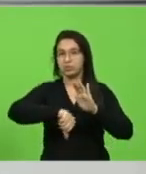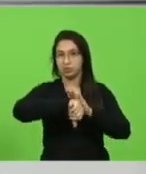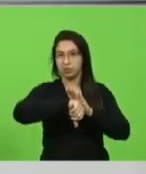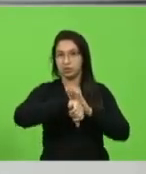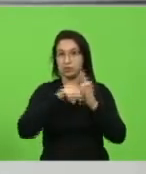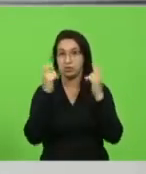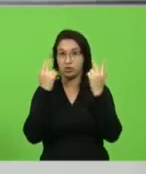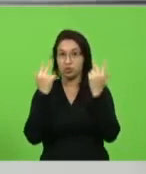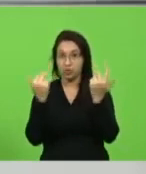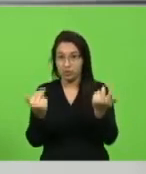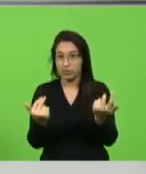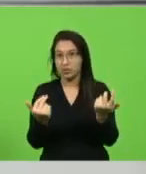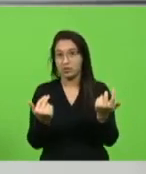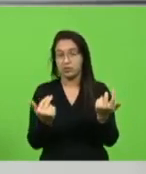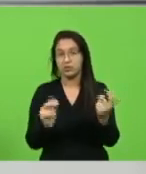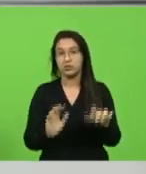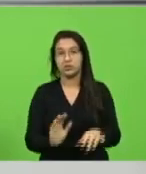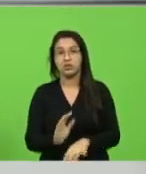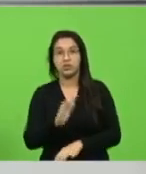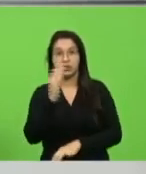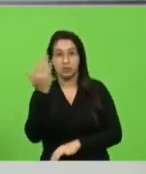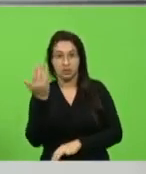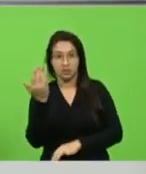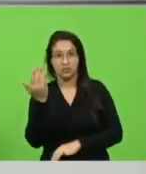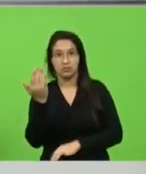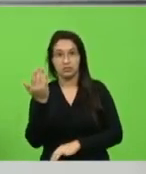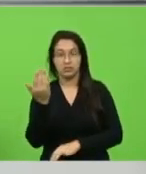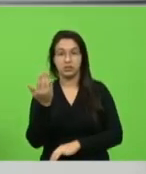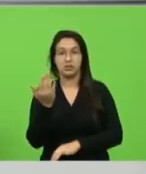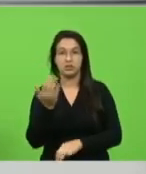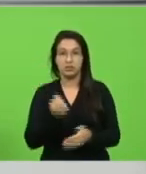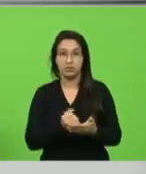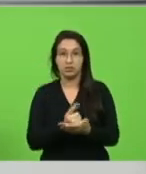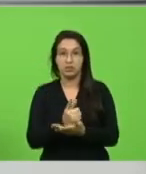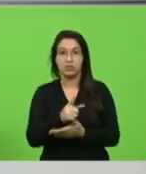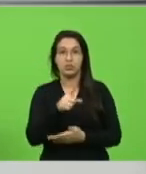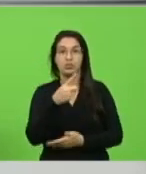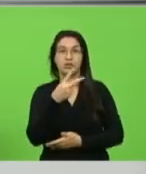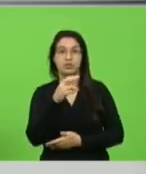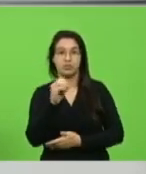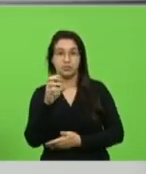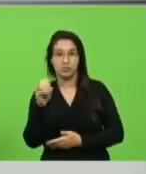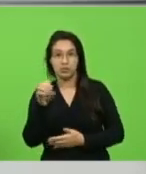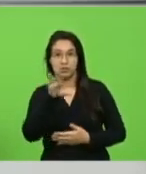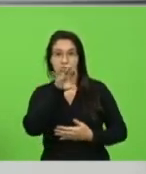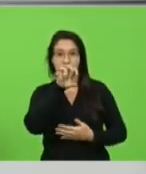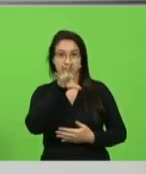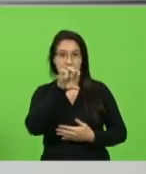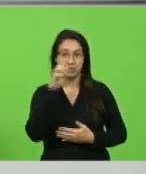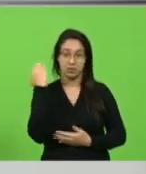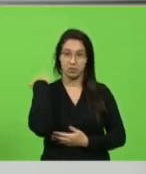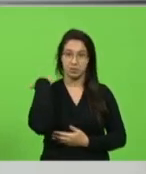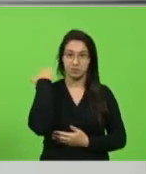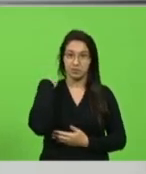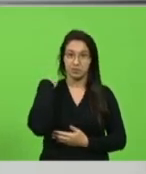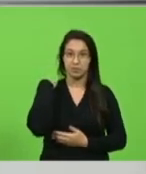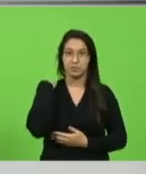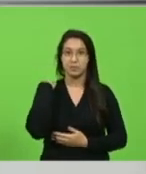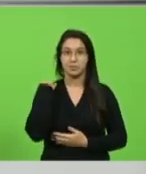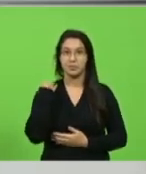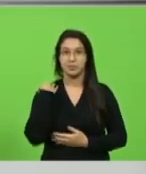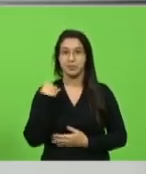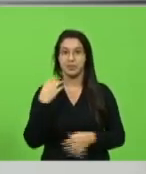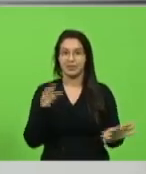comuns decorrentes da compra de ventiladores pulmonares, a rede de